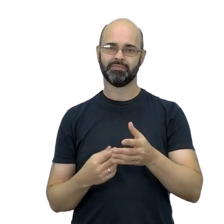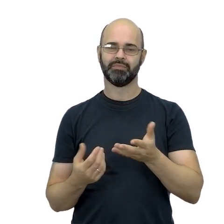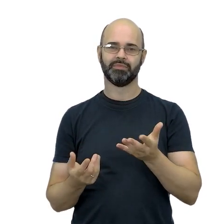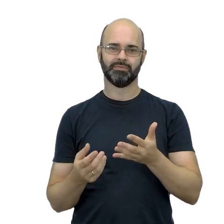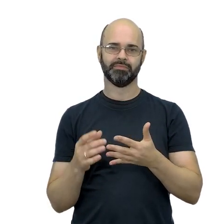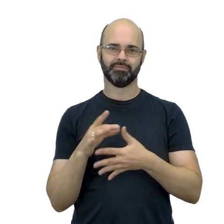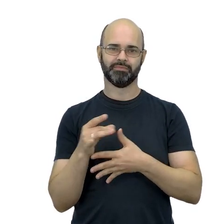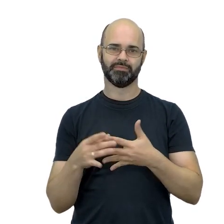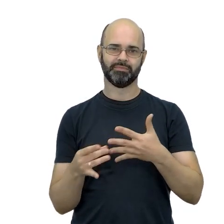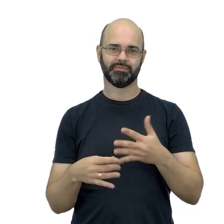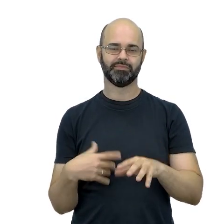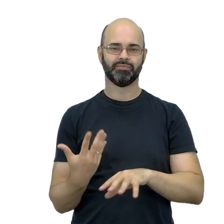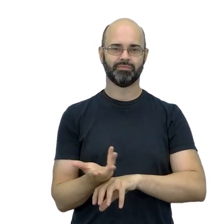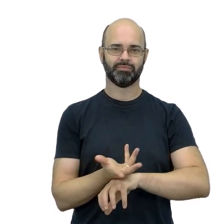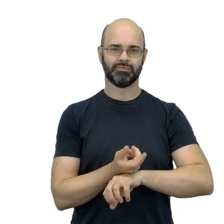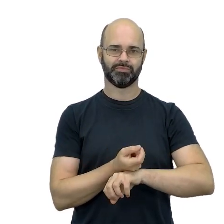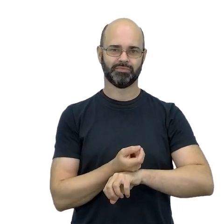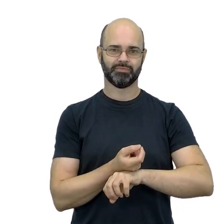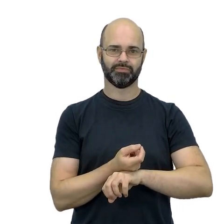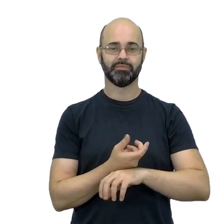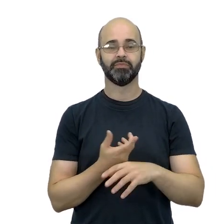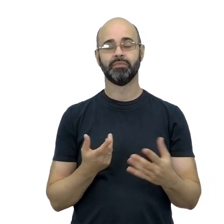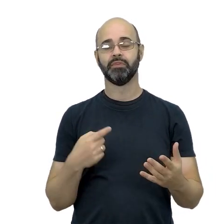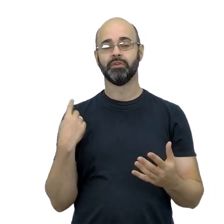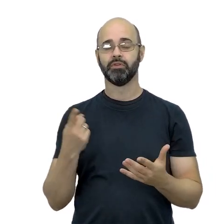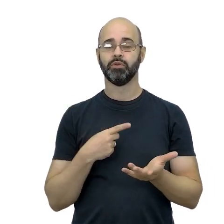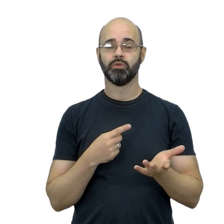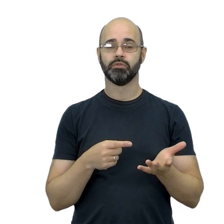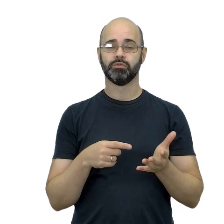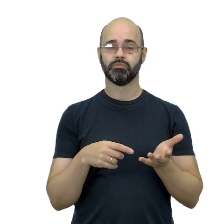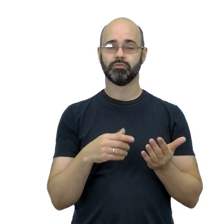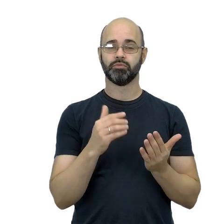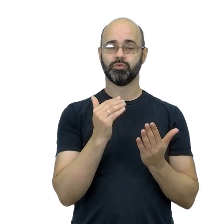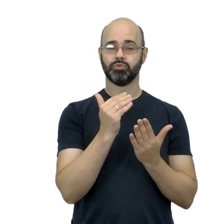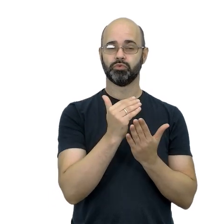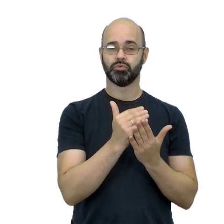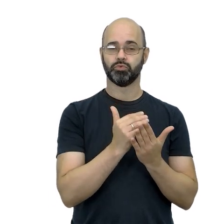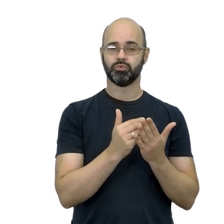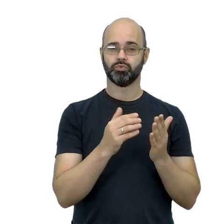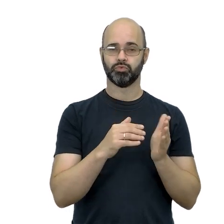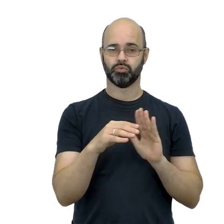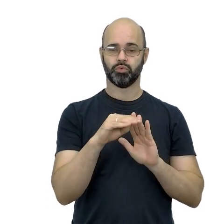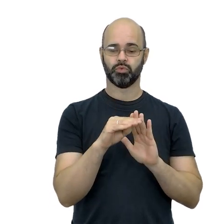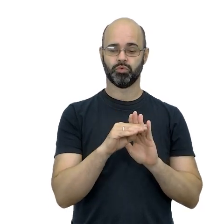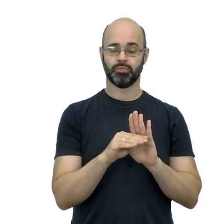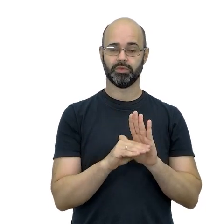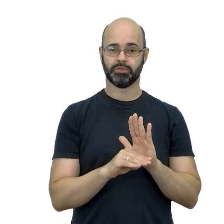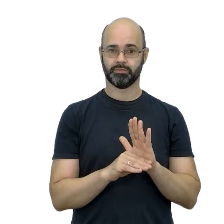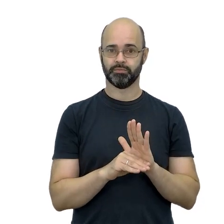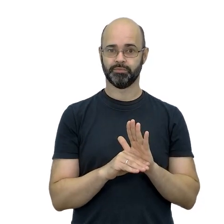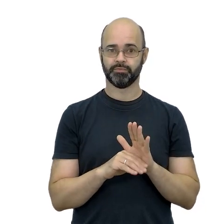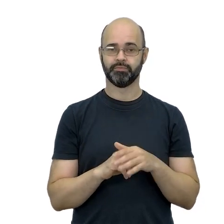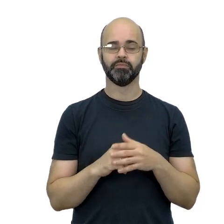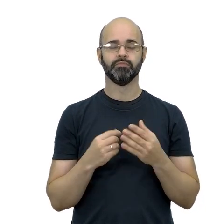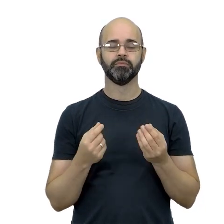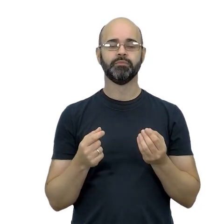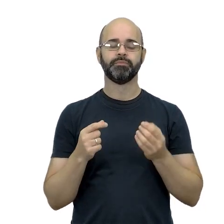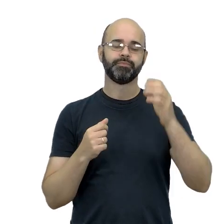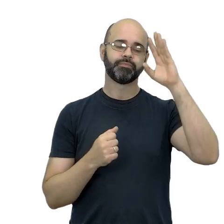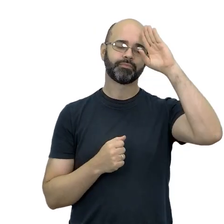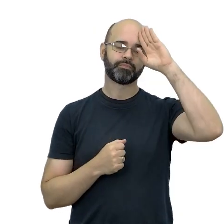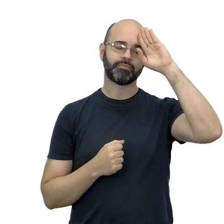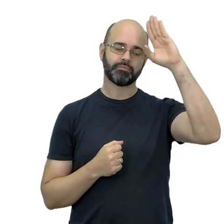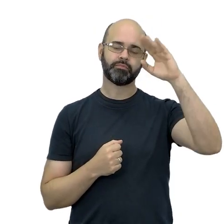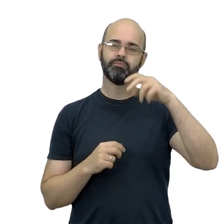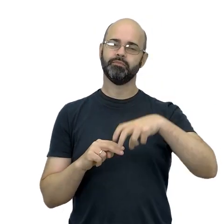e pelos nossos documentos curriculares, então, ela se aproxima aqui da nossa perspectiva de formação, principalmente